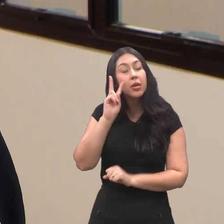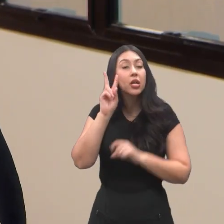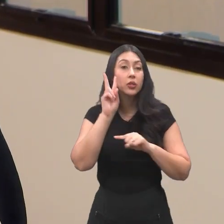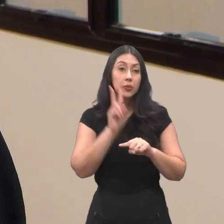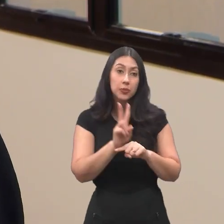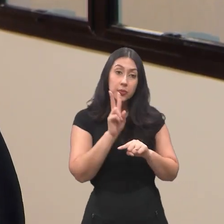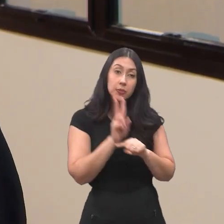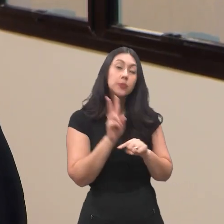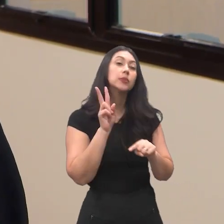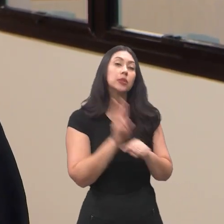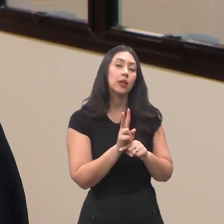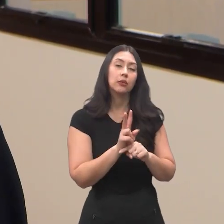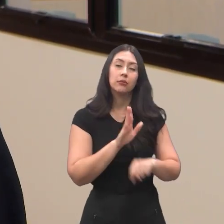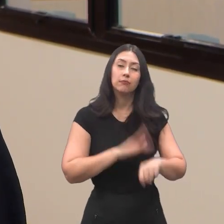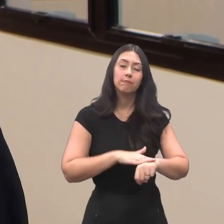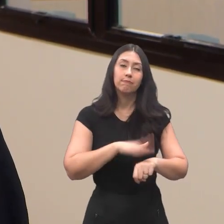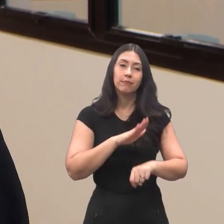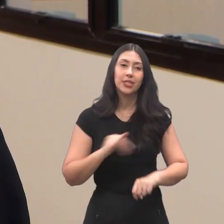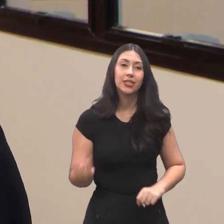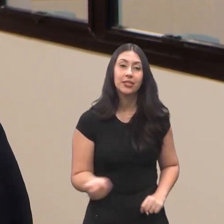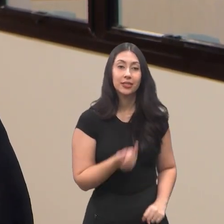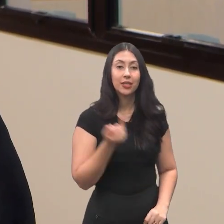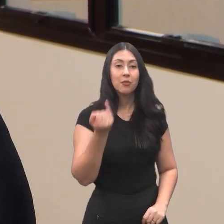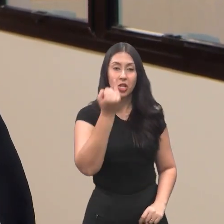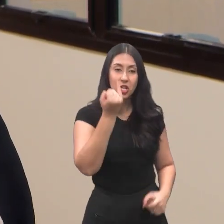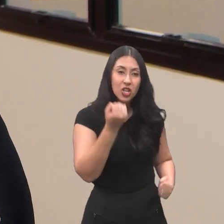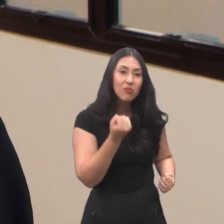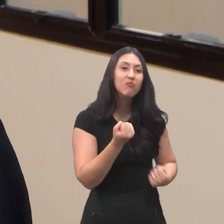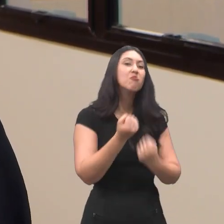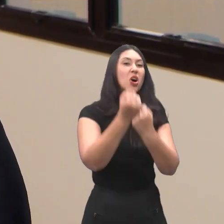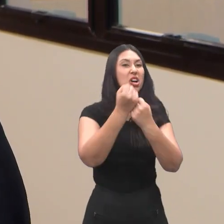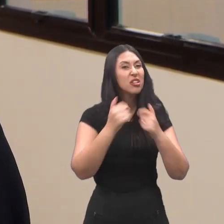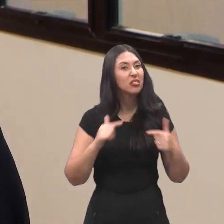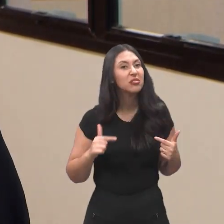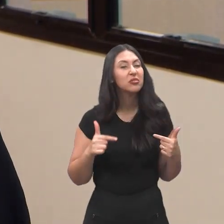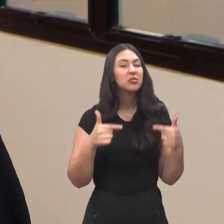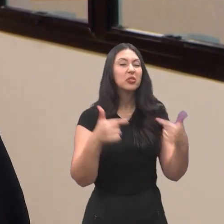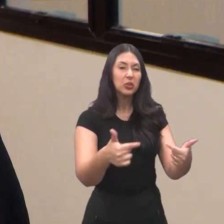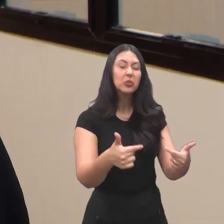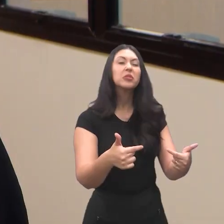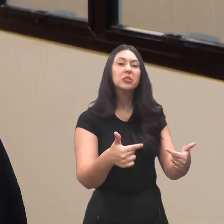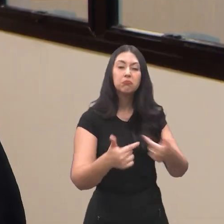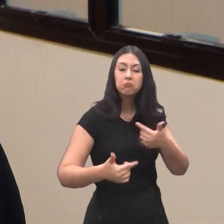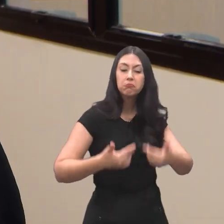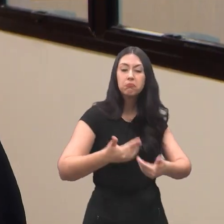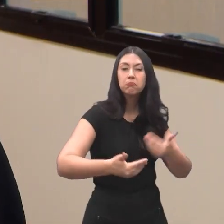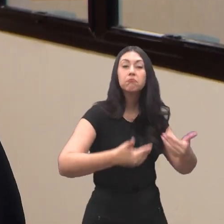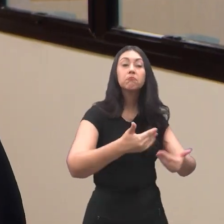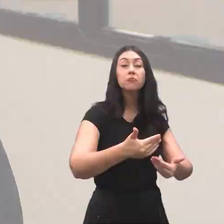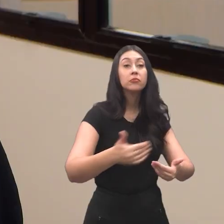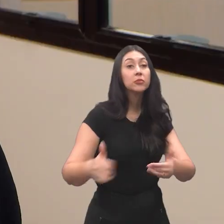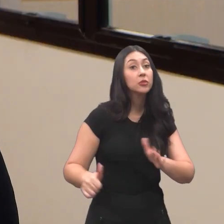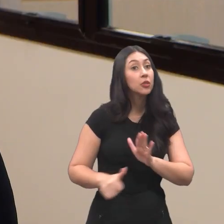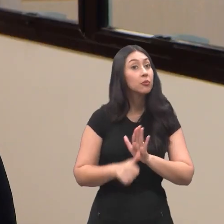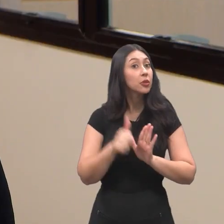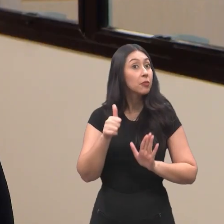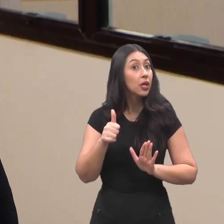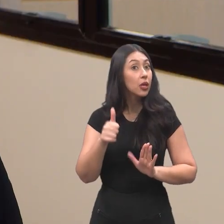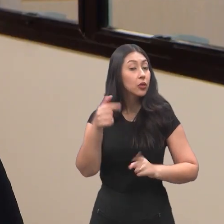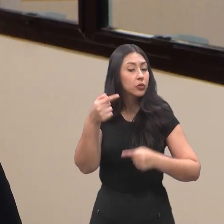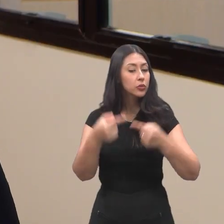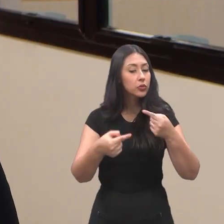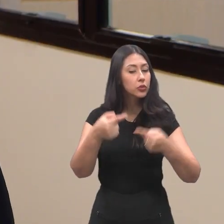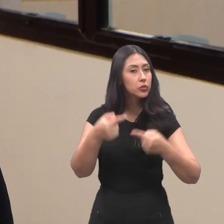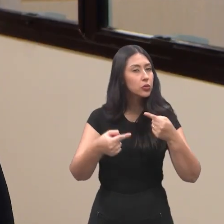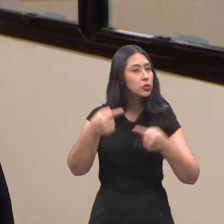relembrar e preservar, né? O mais importante é apoiar todas as lutas que eles estão desenvolvendo. O primeiro momento